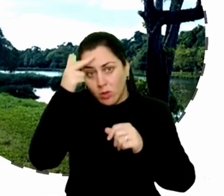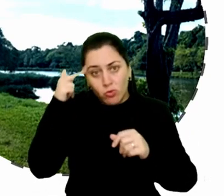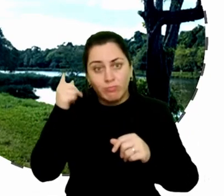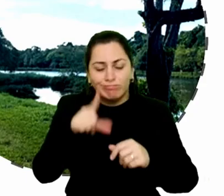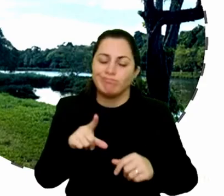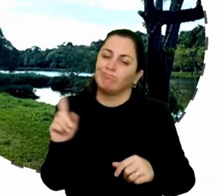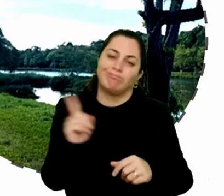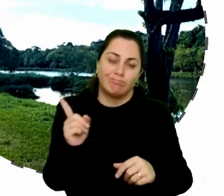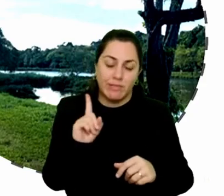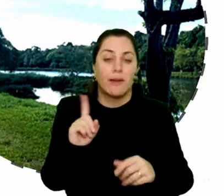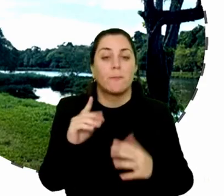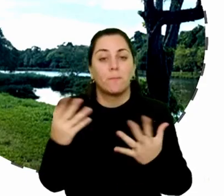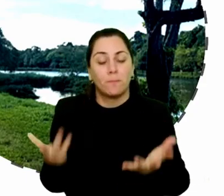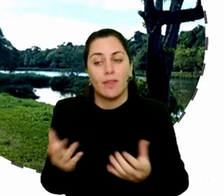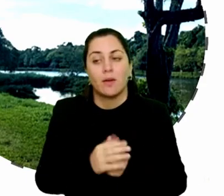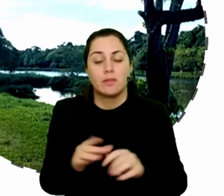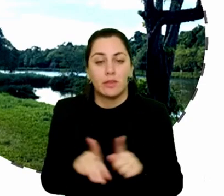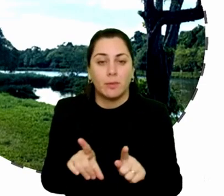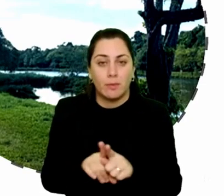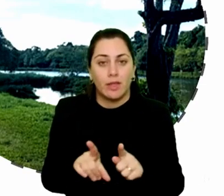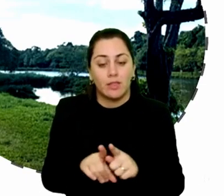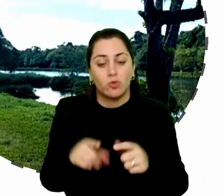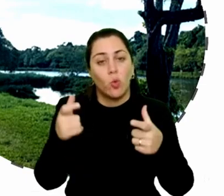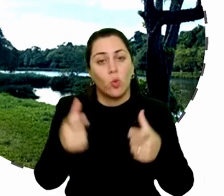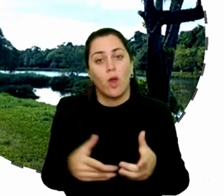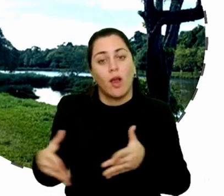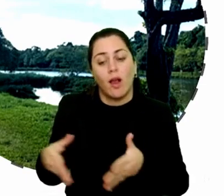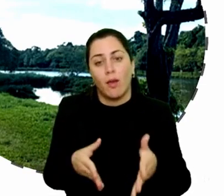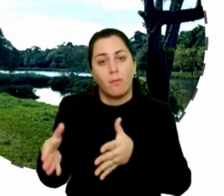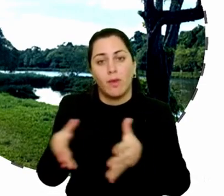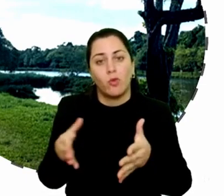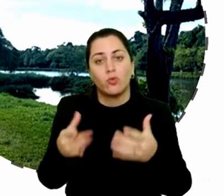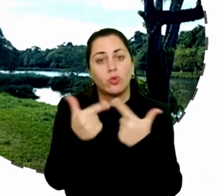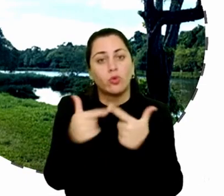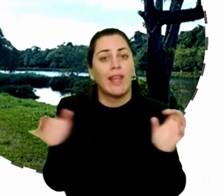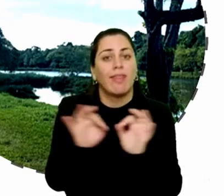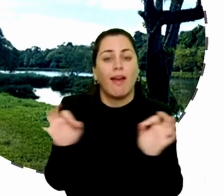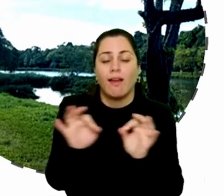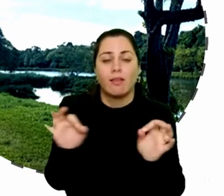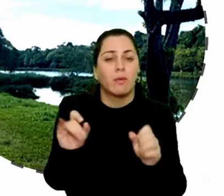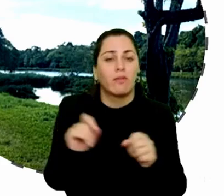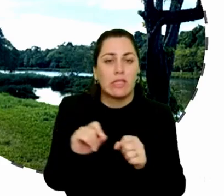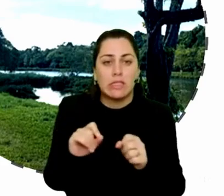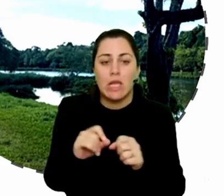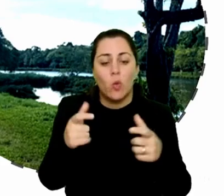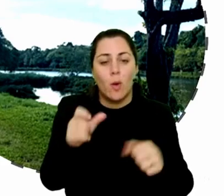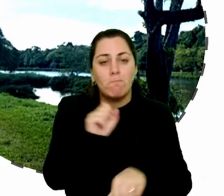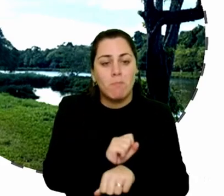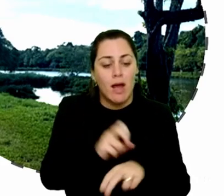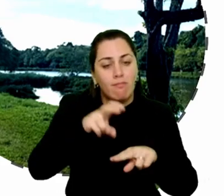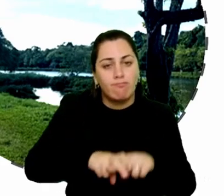consegue, sem falar que esse percurso não conta com nenhum atrativo, nenhuma atividade, nenhum ponto de parada